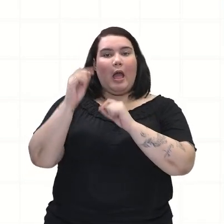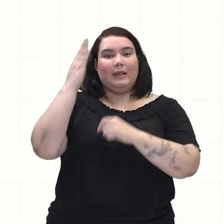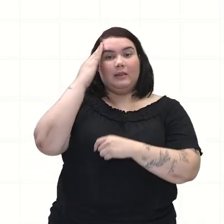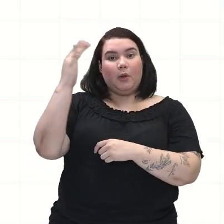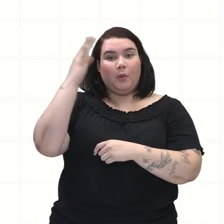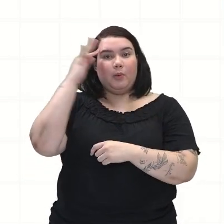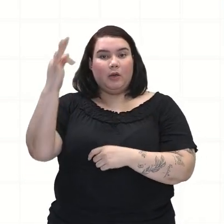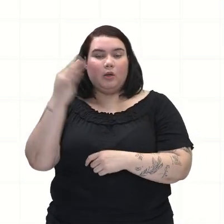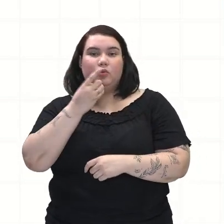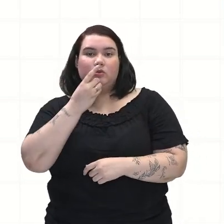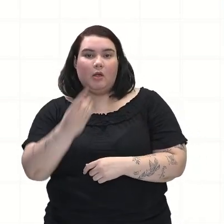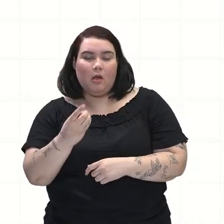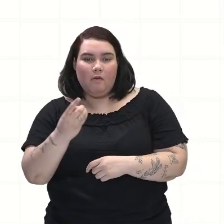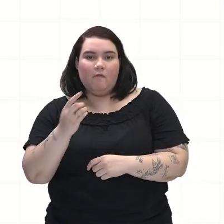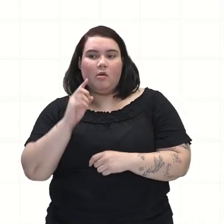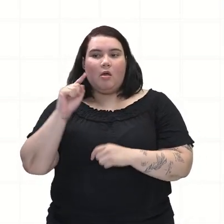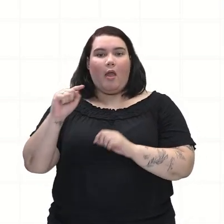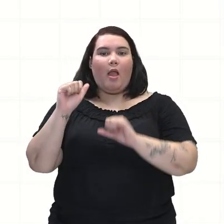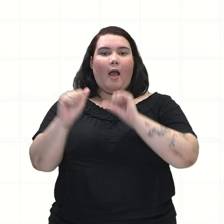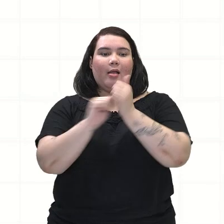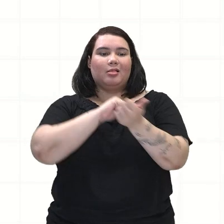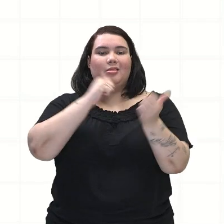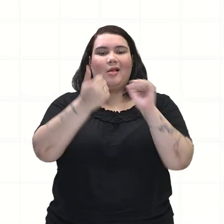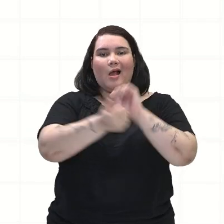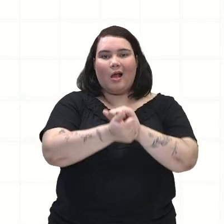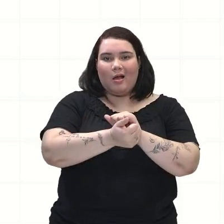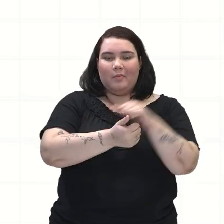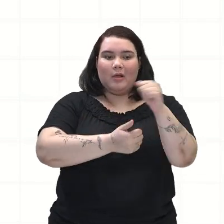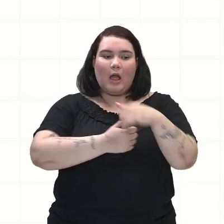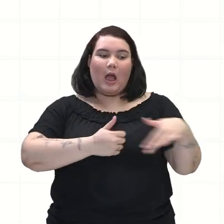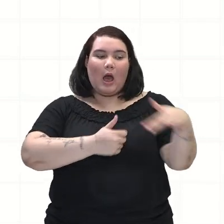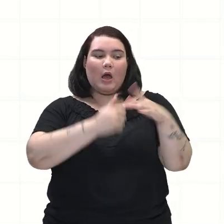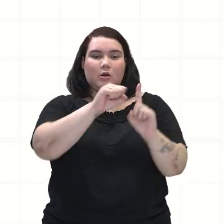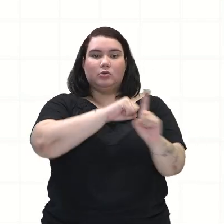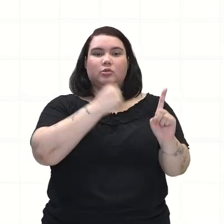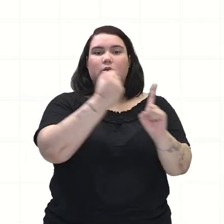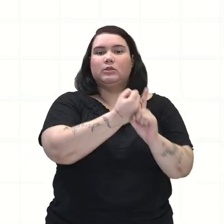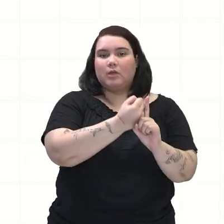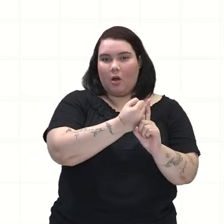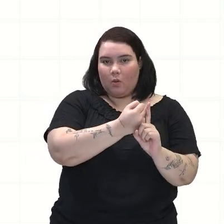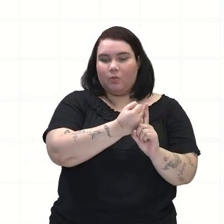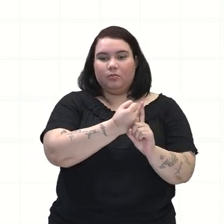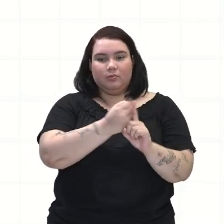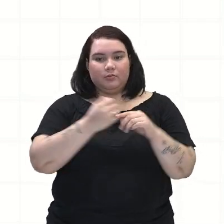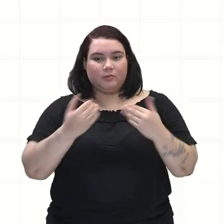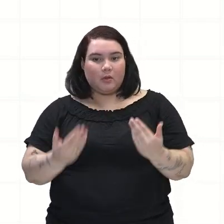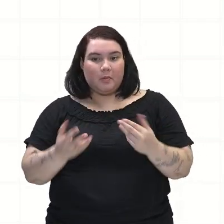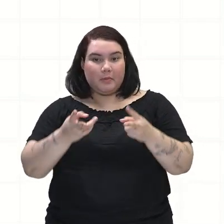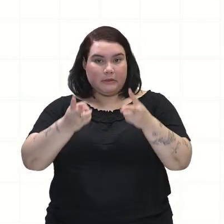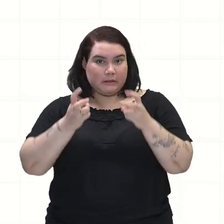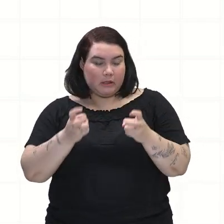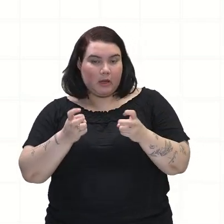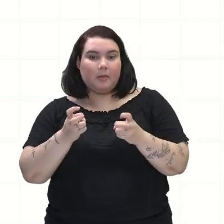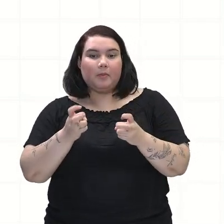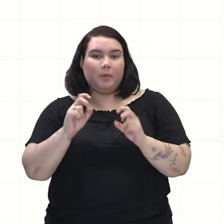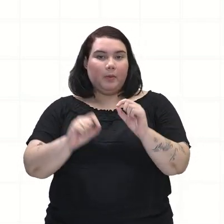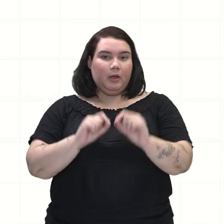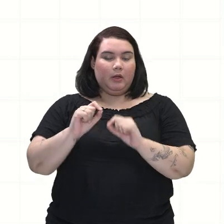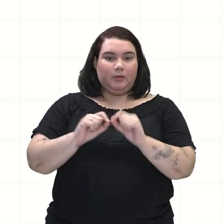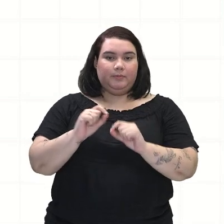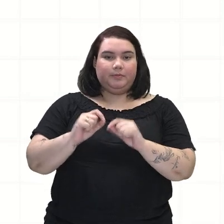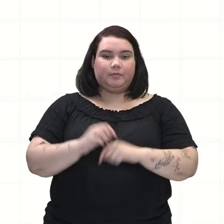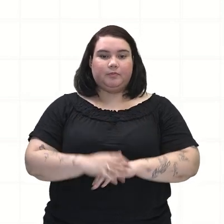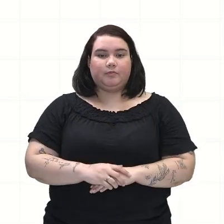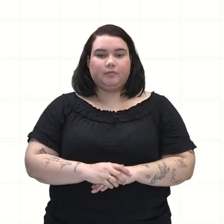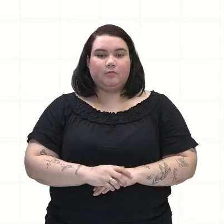Darwin para onde? Para a questão social. Então, olha só, né? Essa